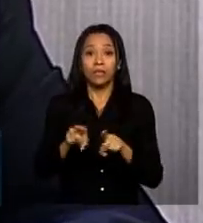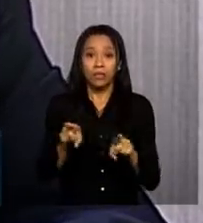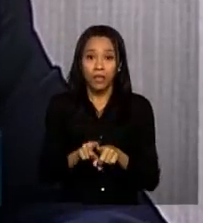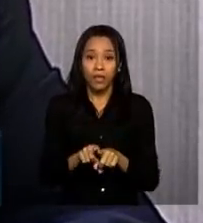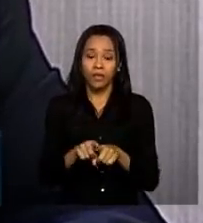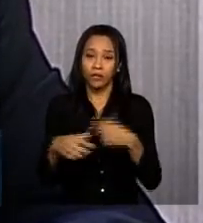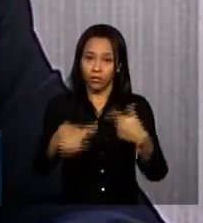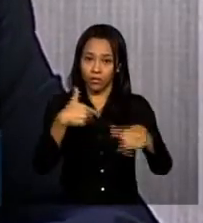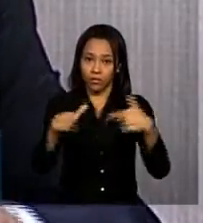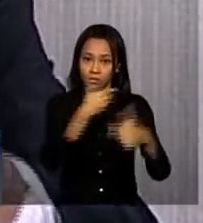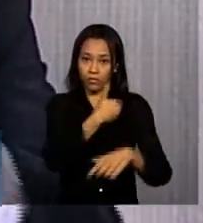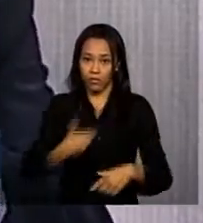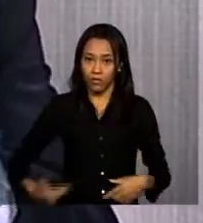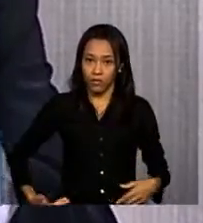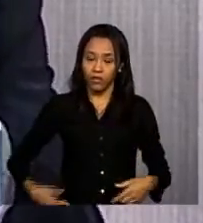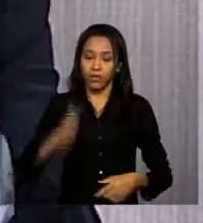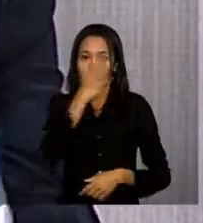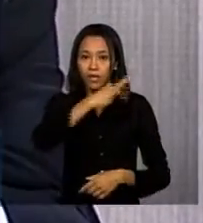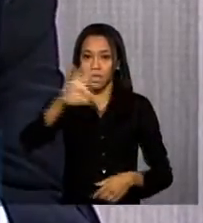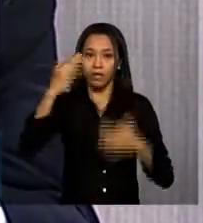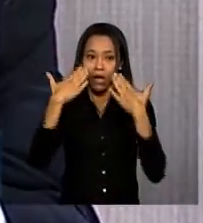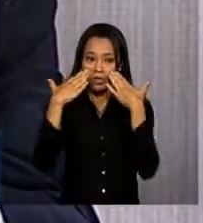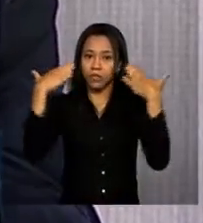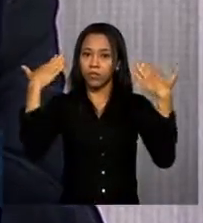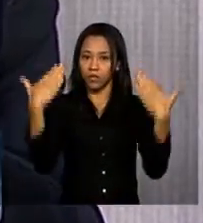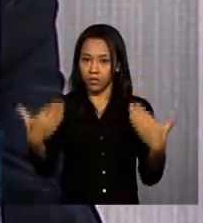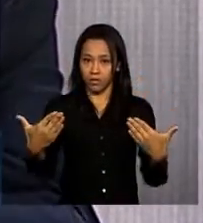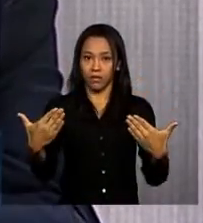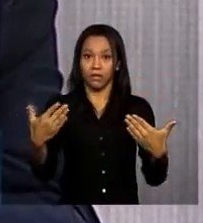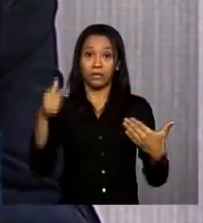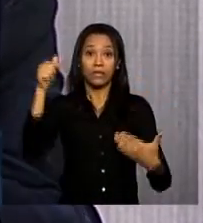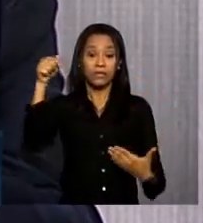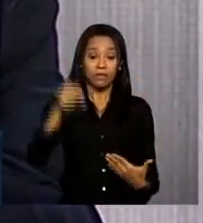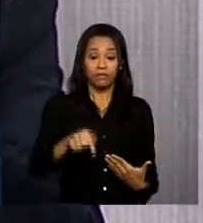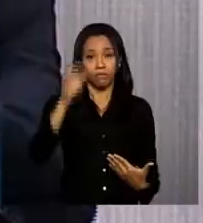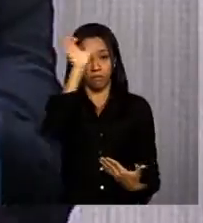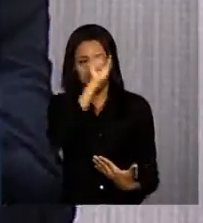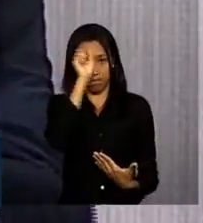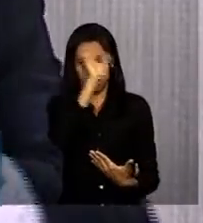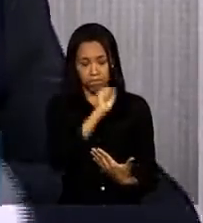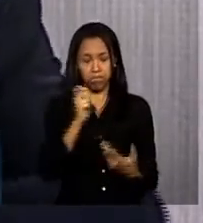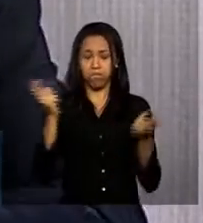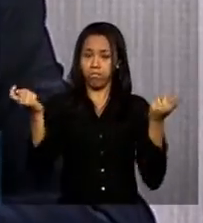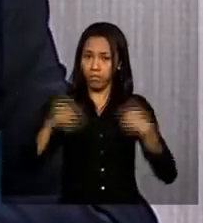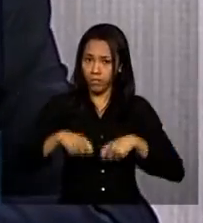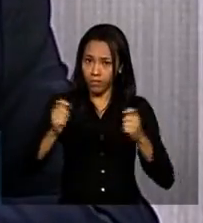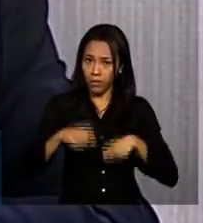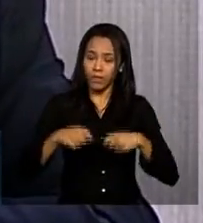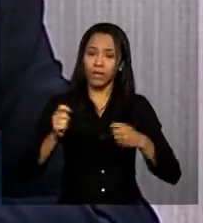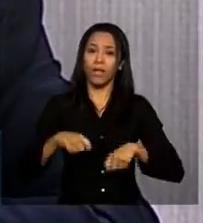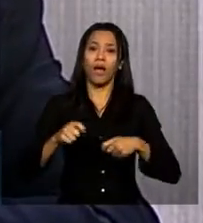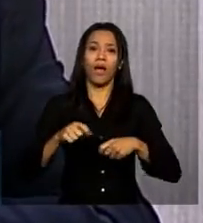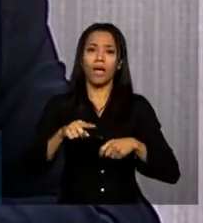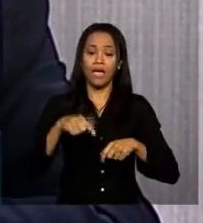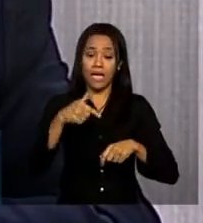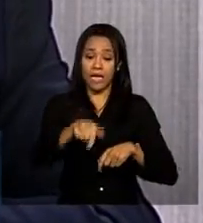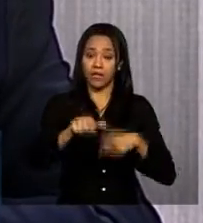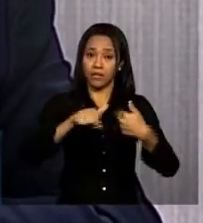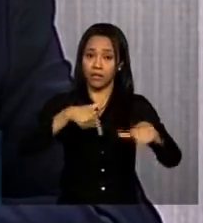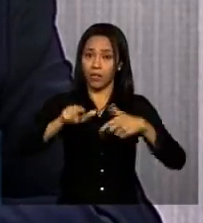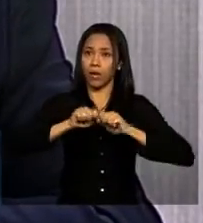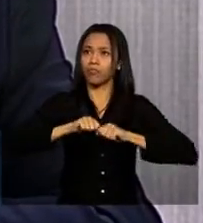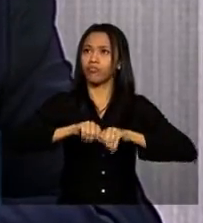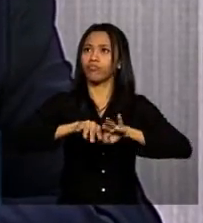se integrem, e desta potência, deste aprendizado, nós possamos estender essas iniciativas com as